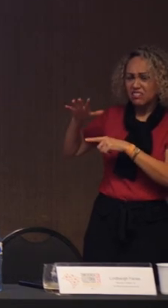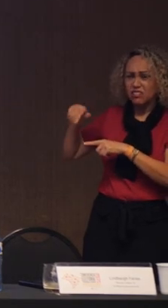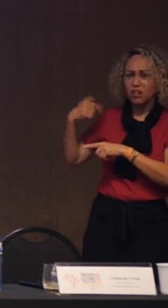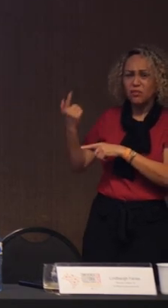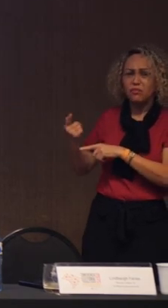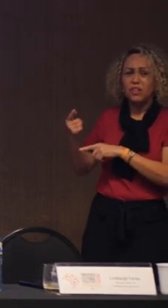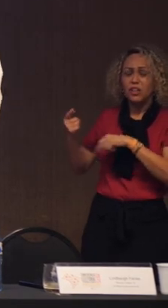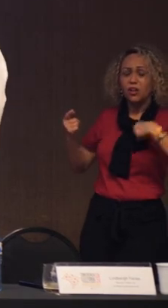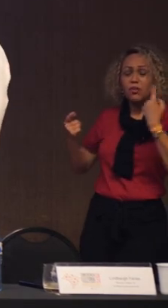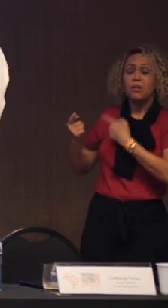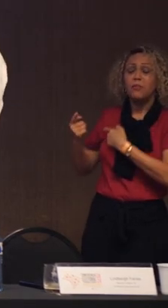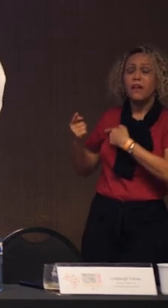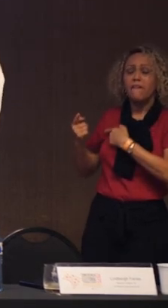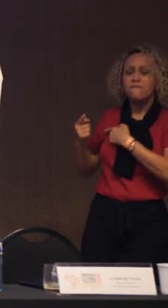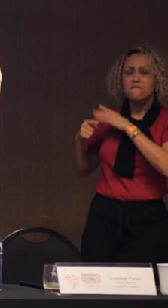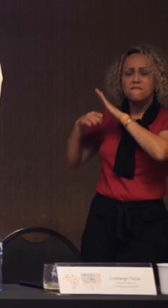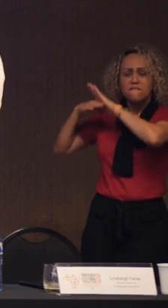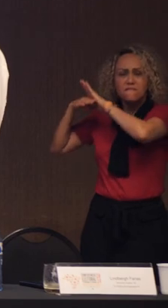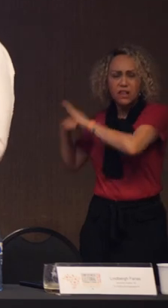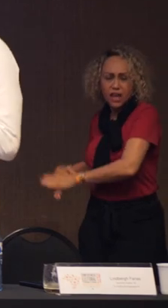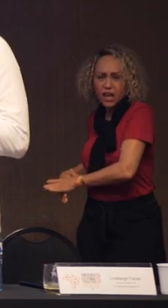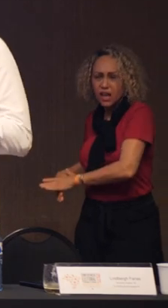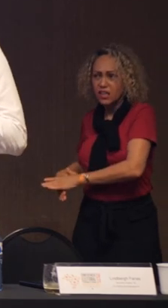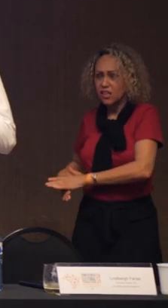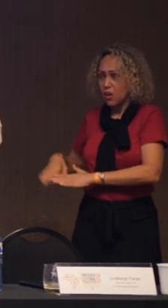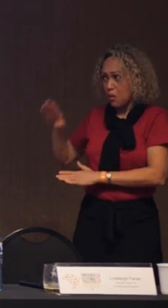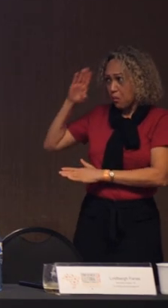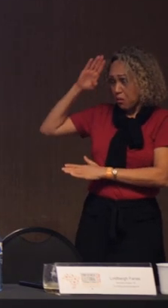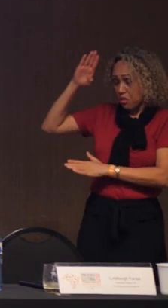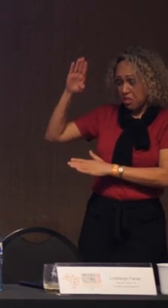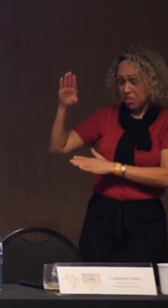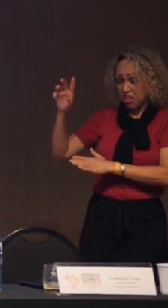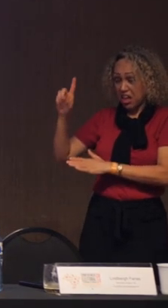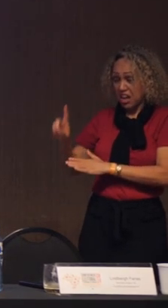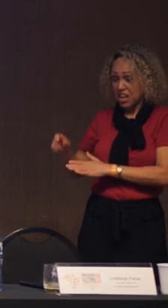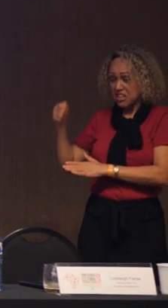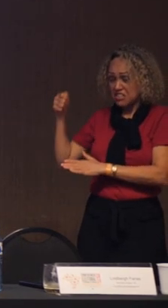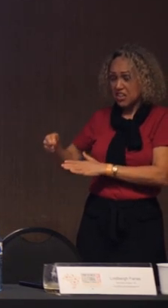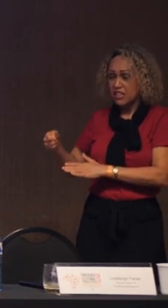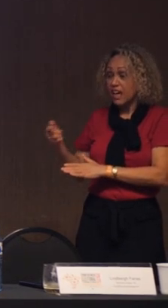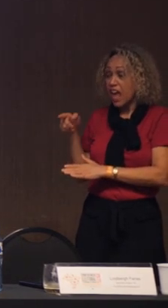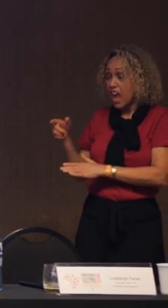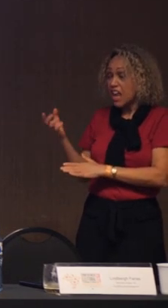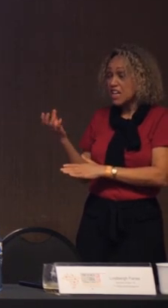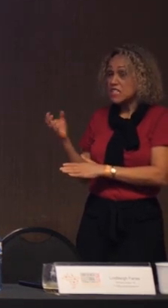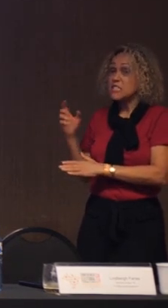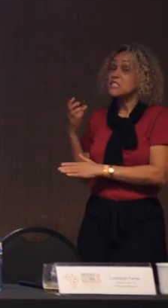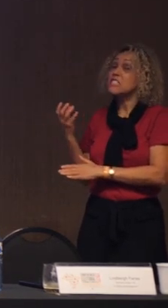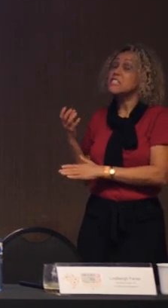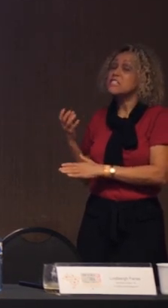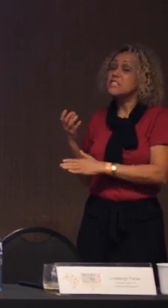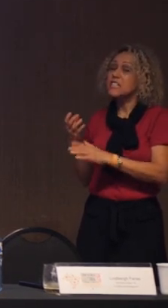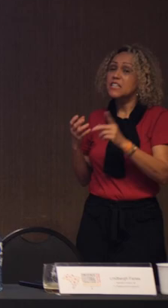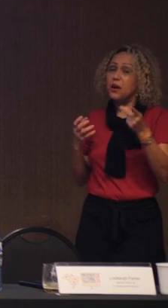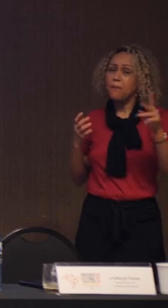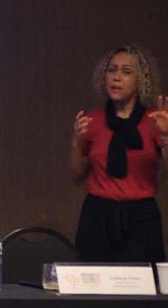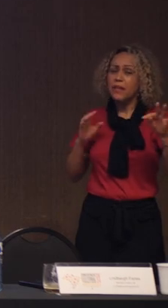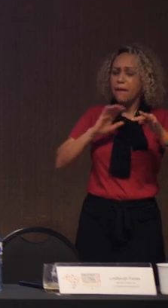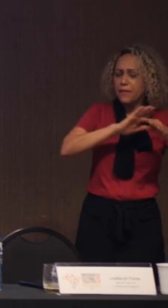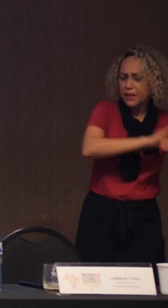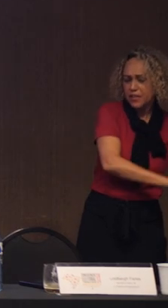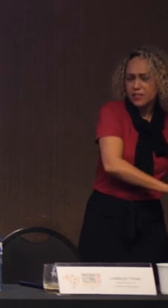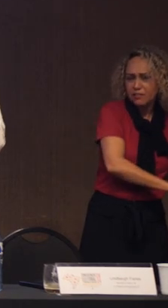muito. É o seguinte, eles queriam acabar o PT, mas enquanto existir injustiça, o PT está